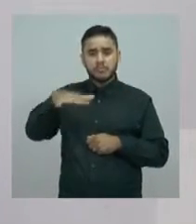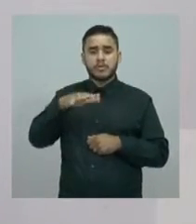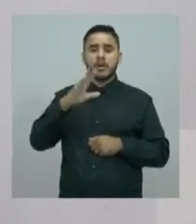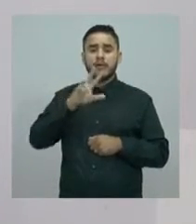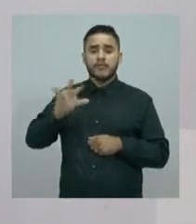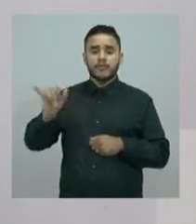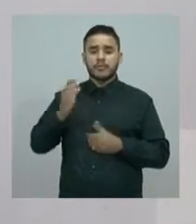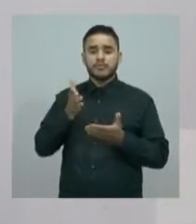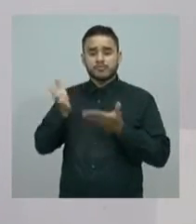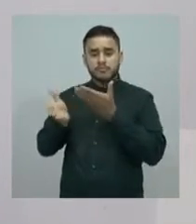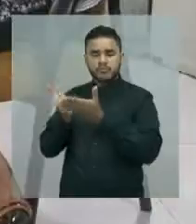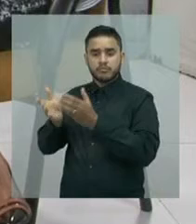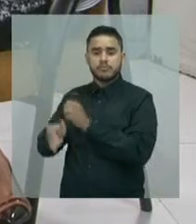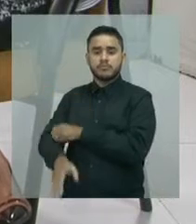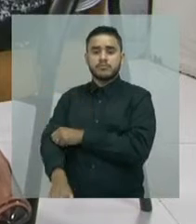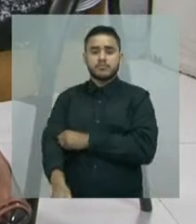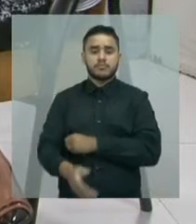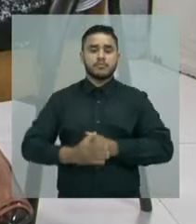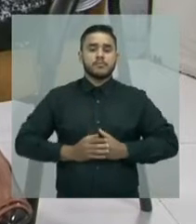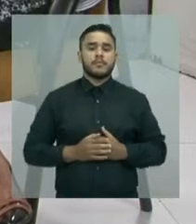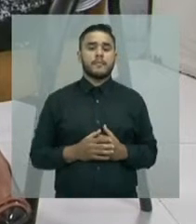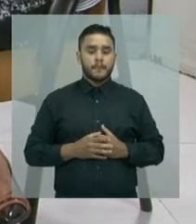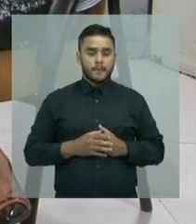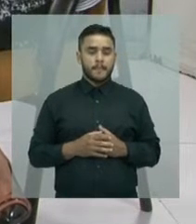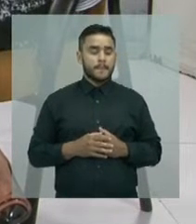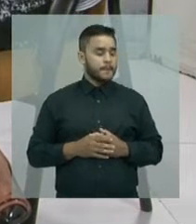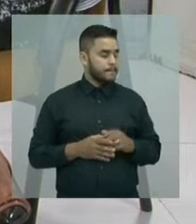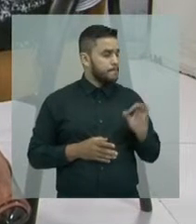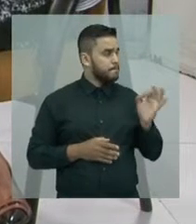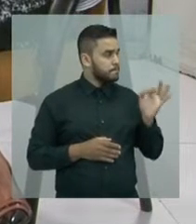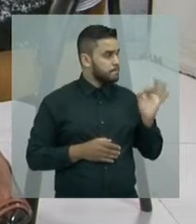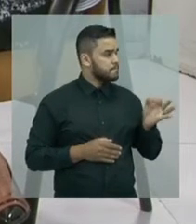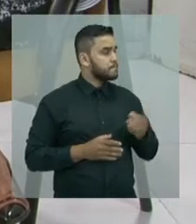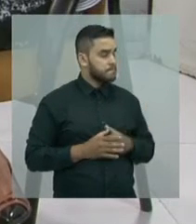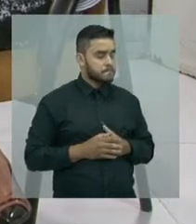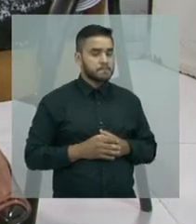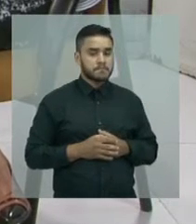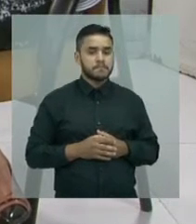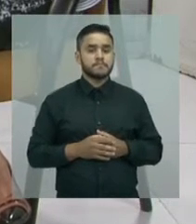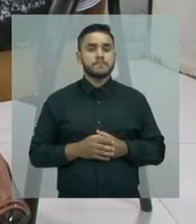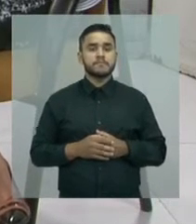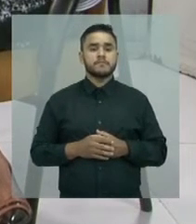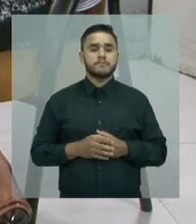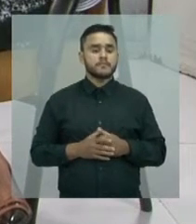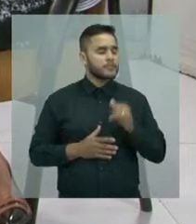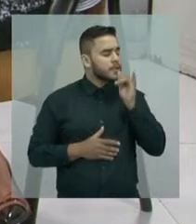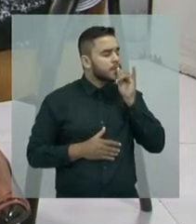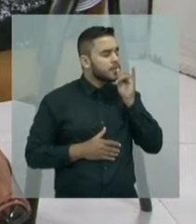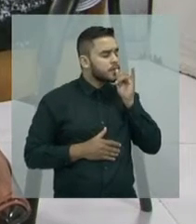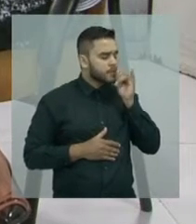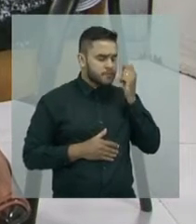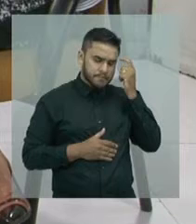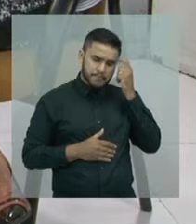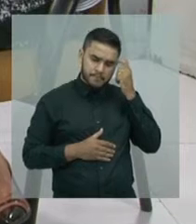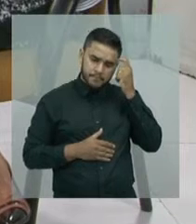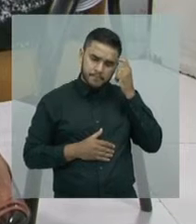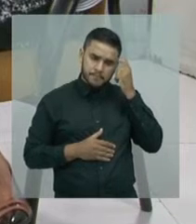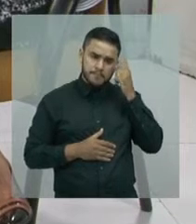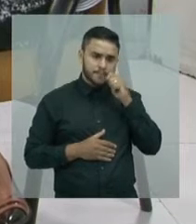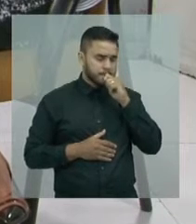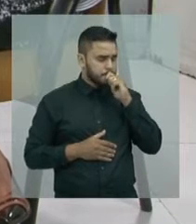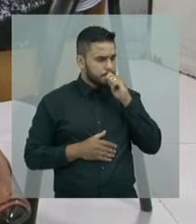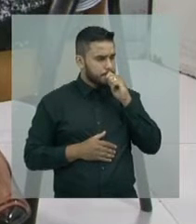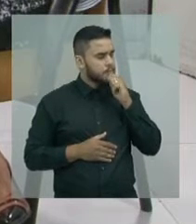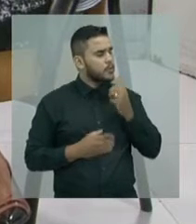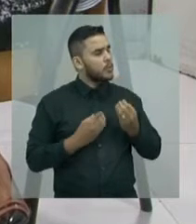rapidamente será atendido. Muito bacana esse trabalho. Agora, doutora Ana Cláudia, só por uma curiosidade, assim, por